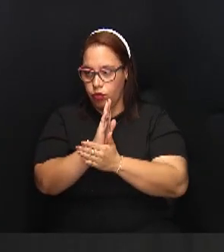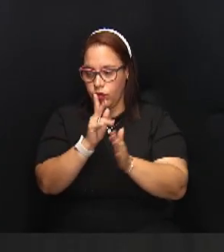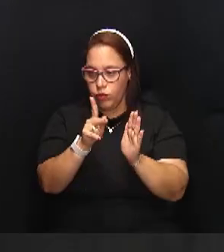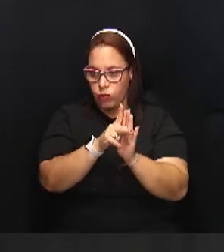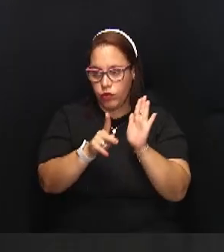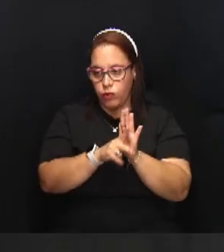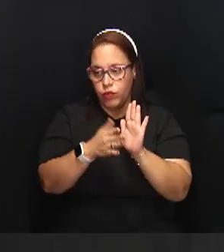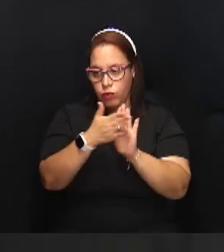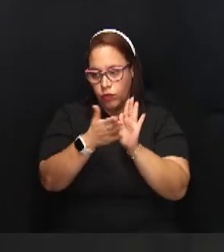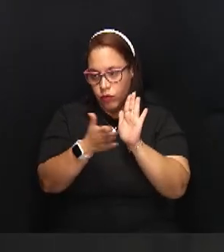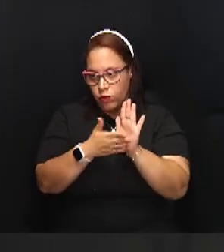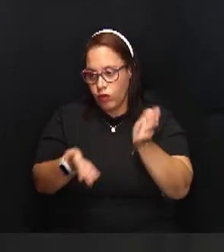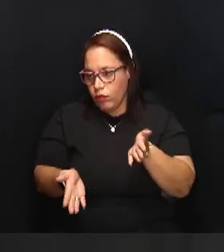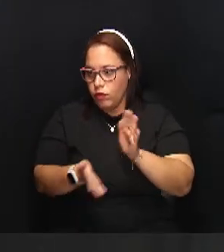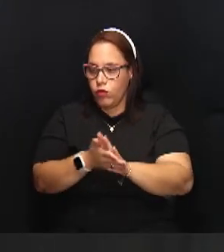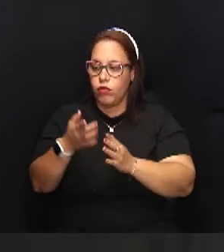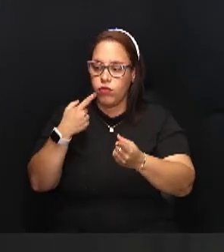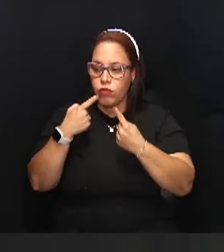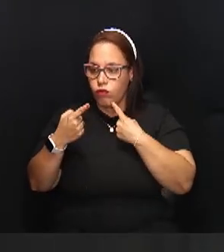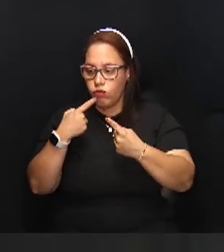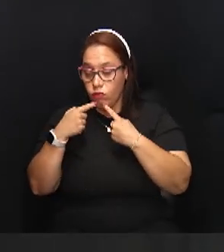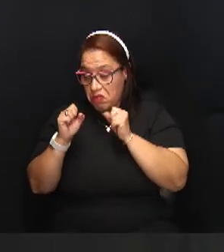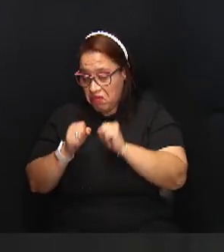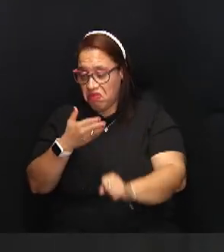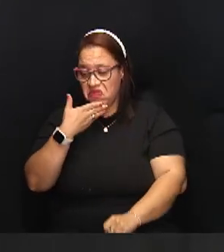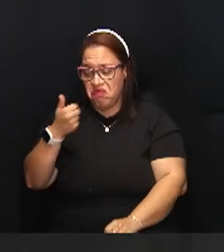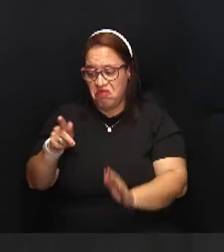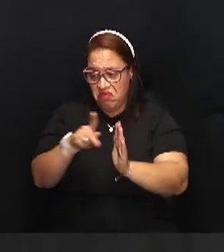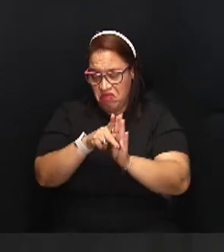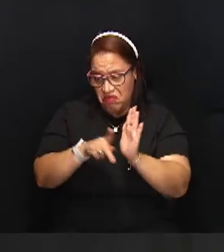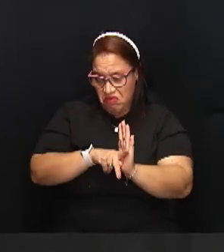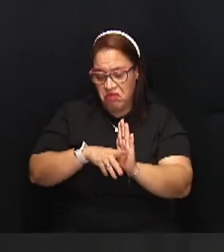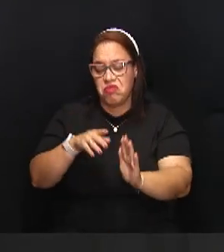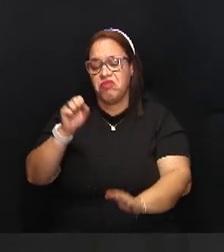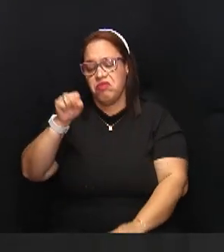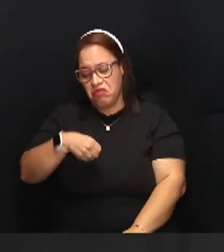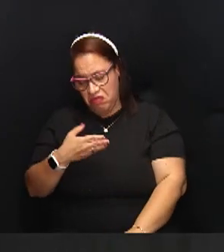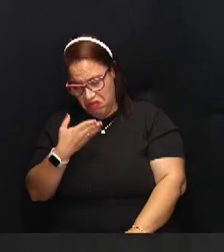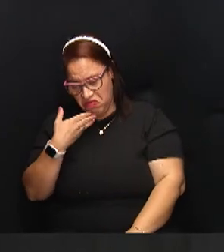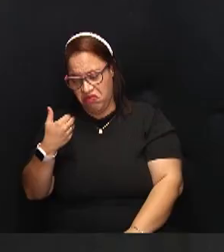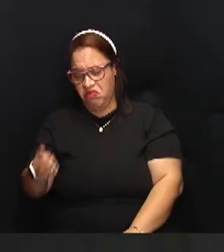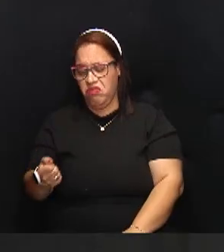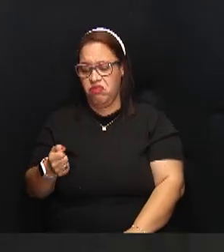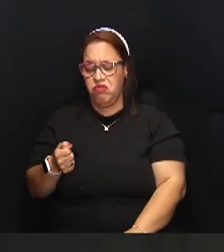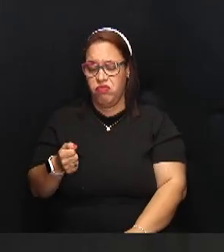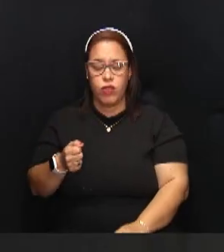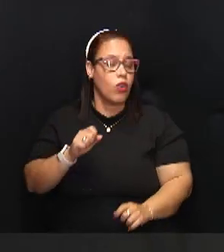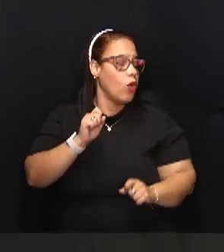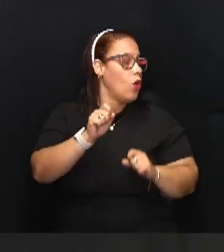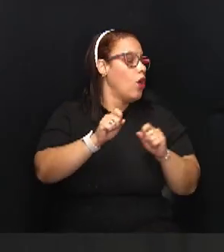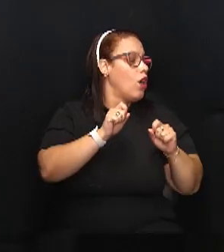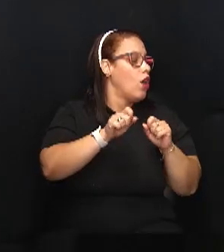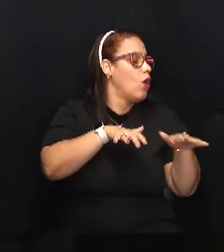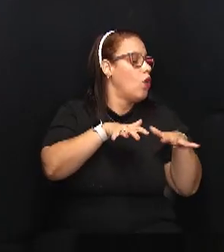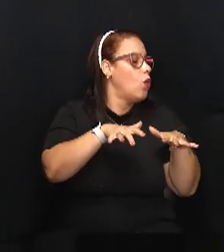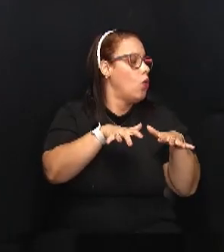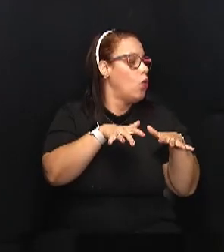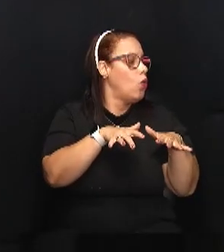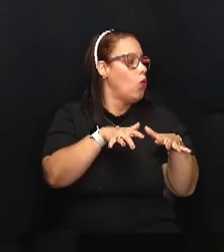propostas possíveis, dialogar. Se puder melhorar um projeto, vamos melhorar. Se tiver algum... Tem algum momento